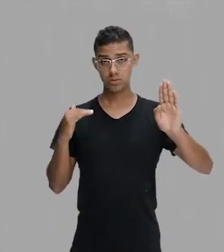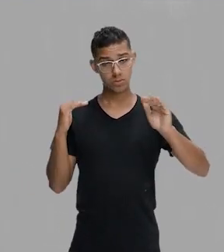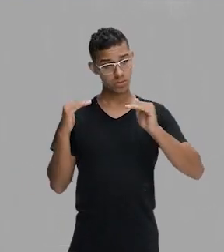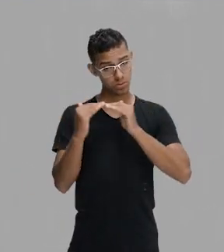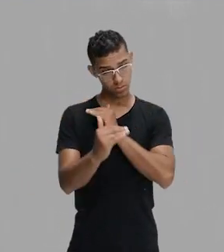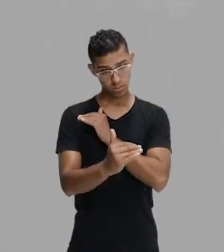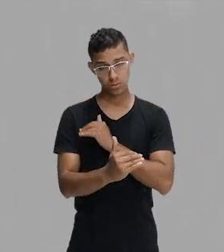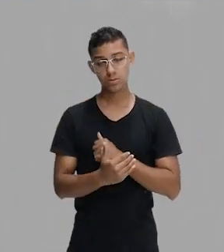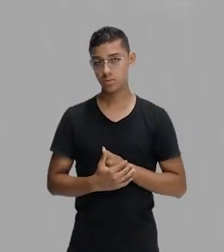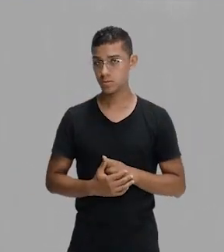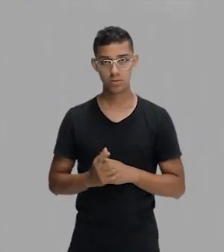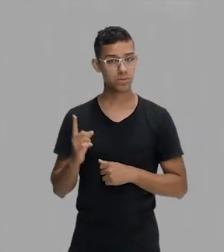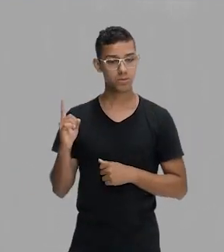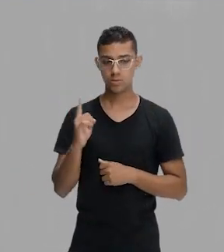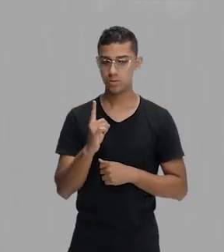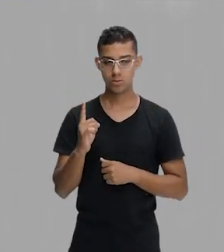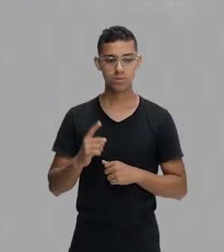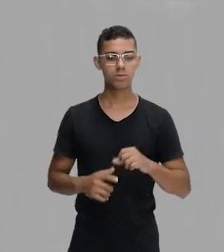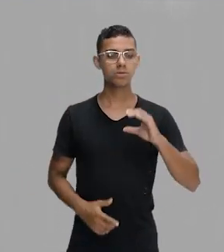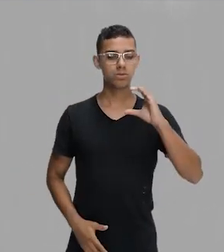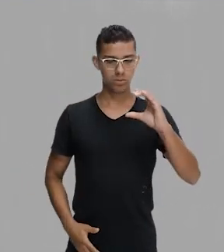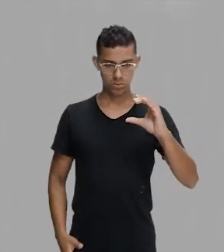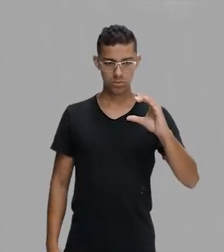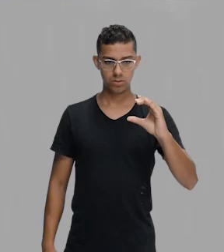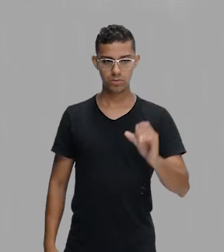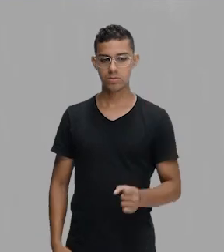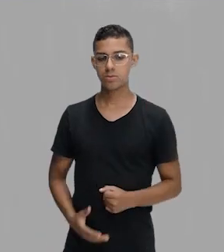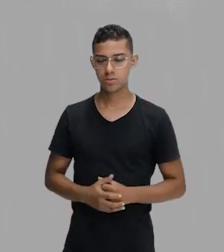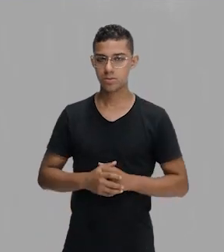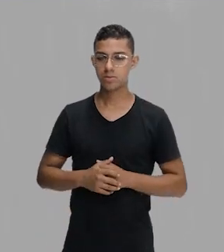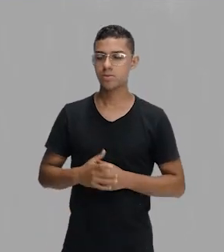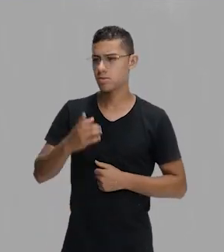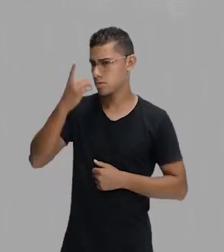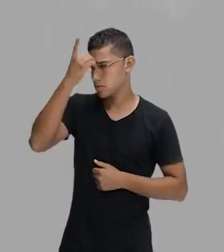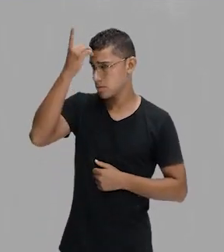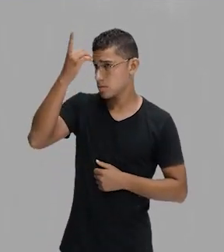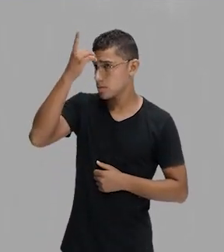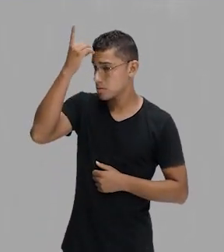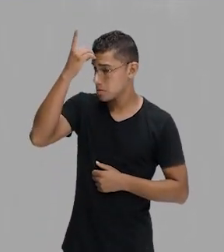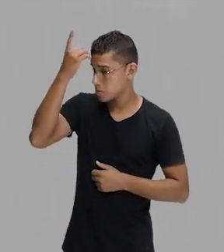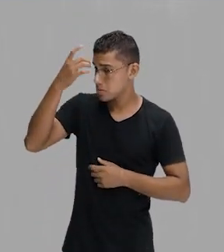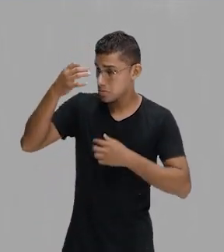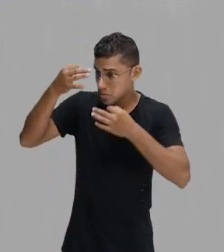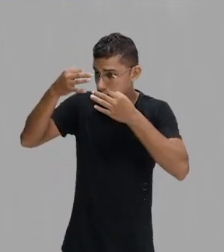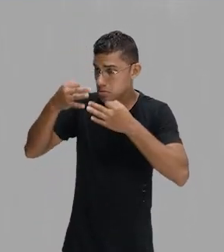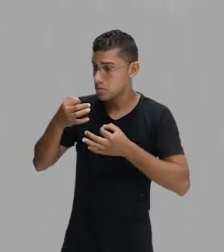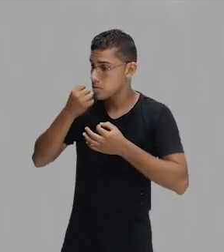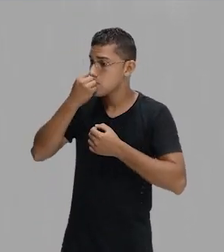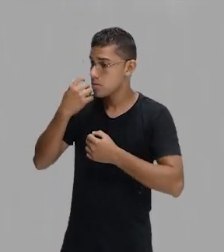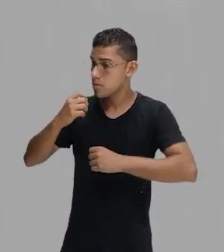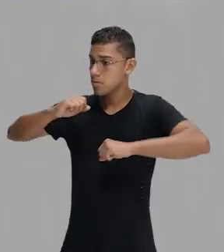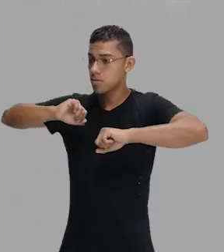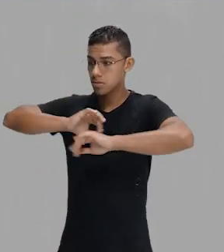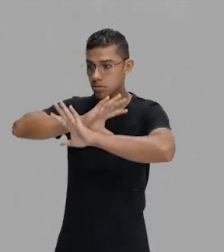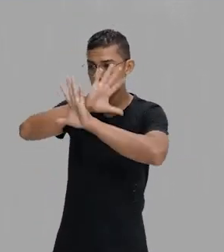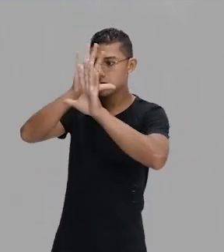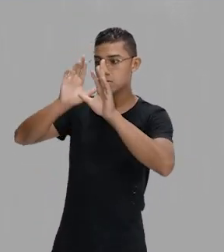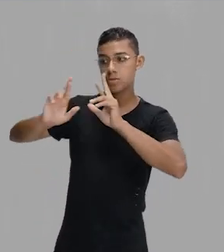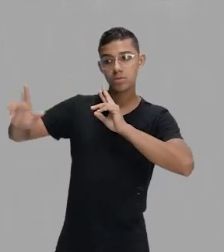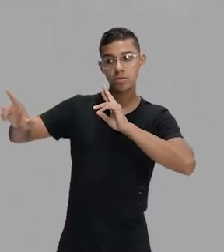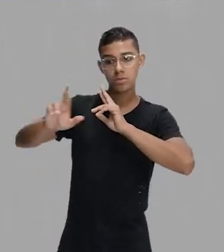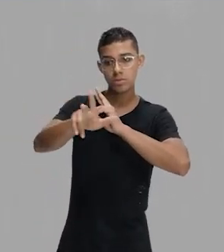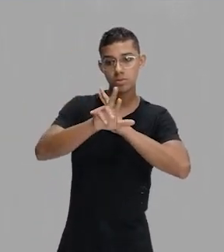este processo. Não pode ser assinalada. Letra C. Ideias claras e distintas são o mesmo que